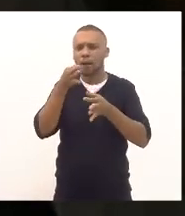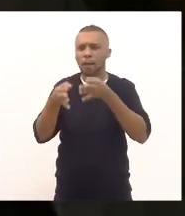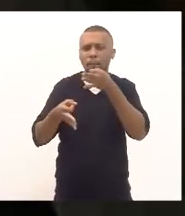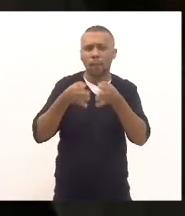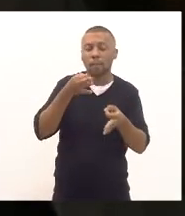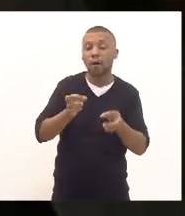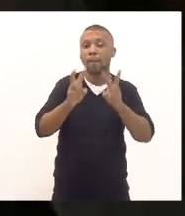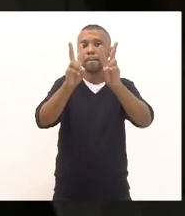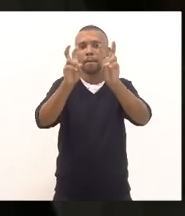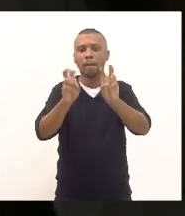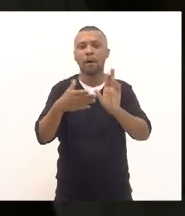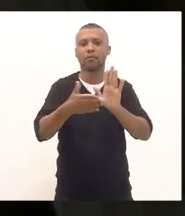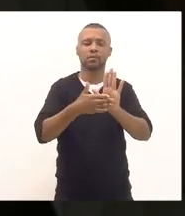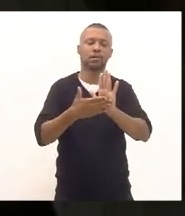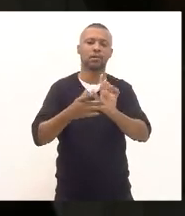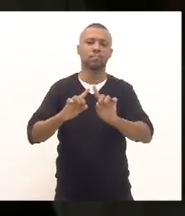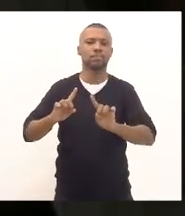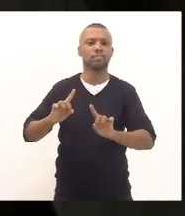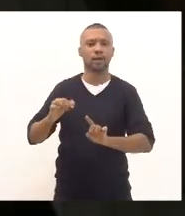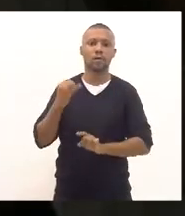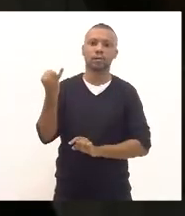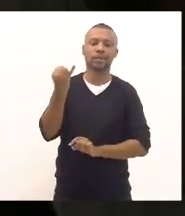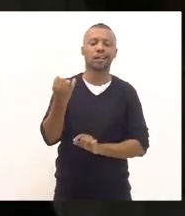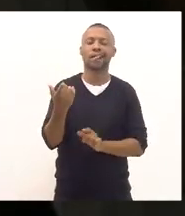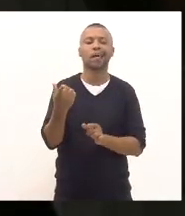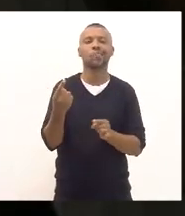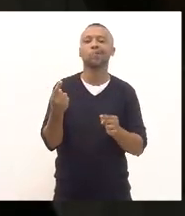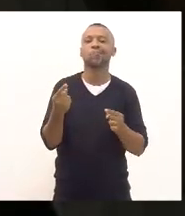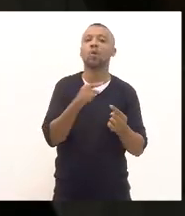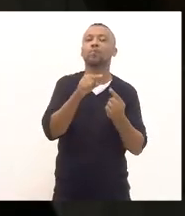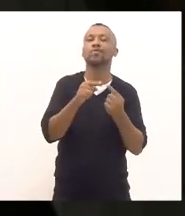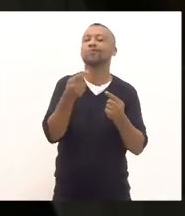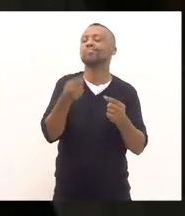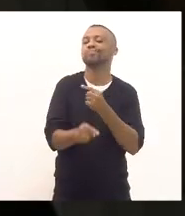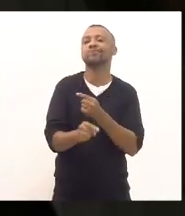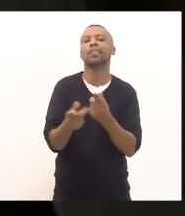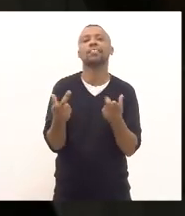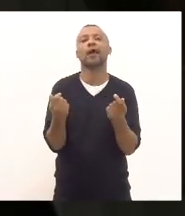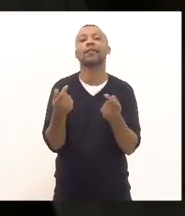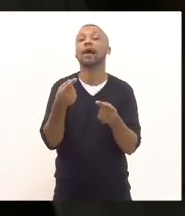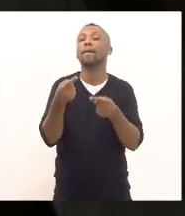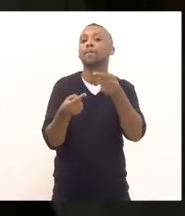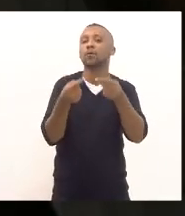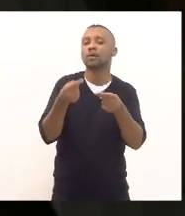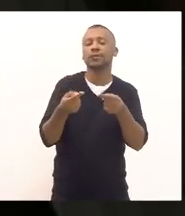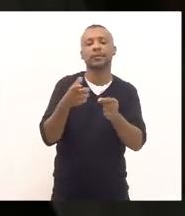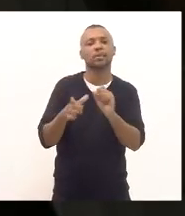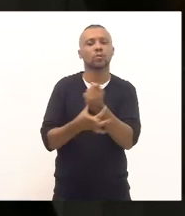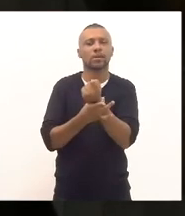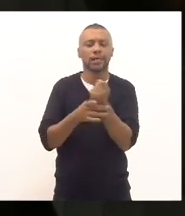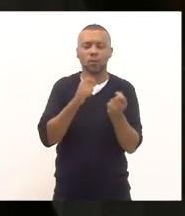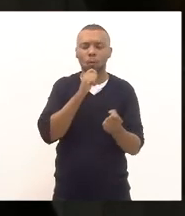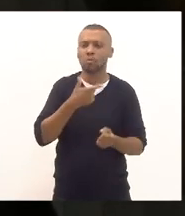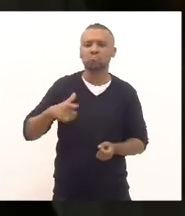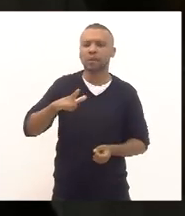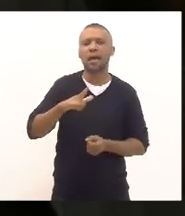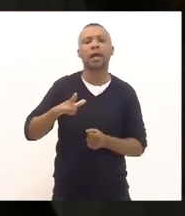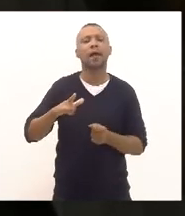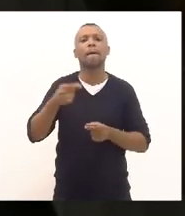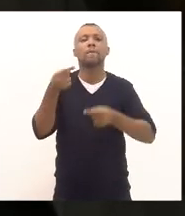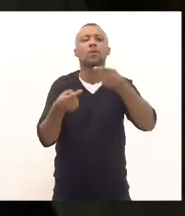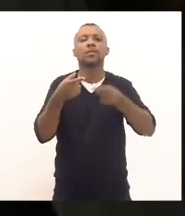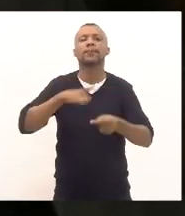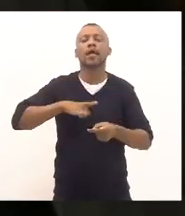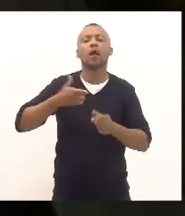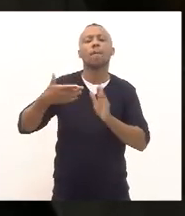ao conteúdo das medidas mais importantes que elas não servem para nada que a política de segurança de caldo casca não ter política é ter uma